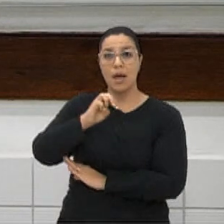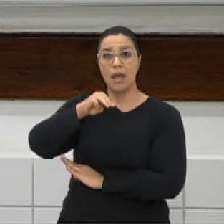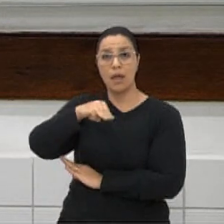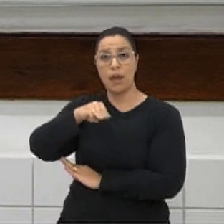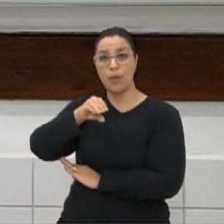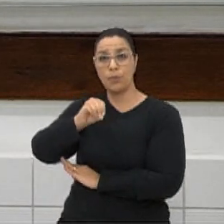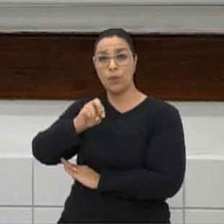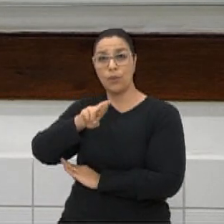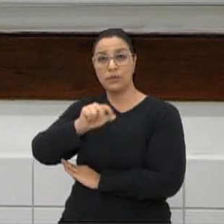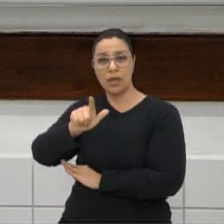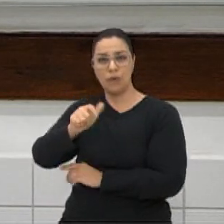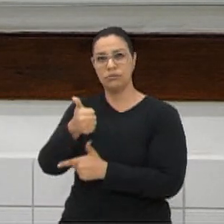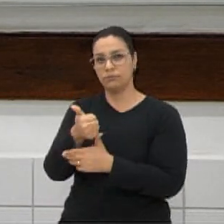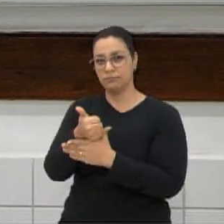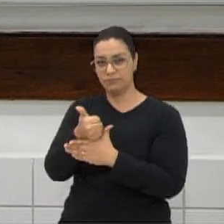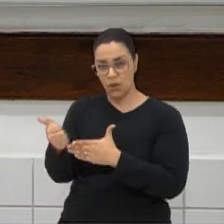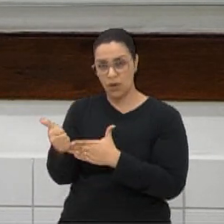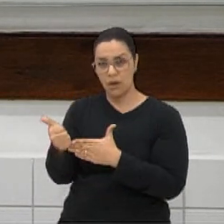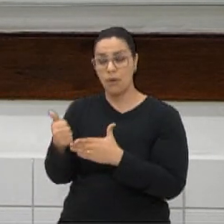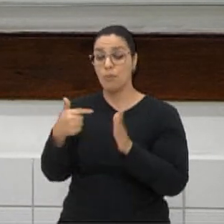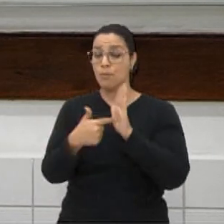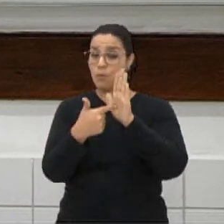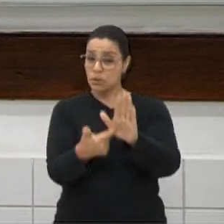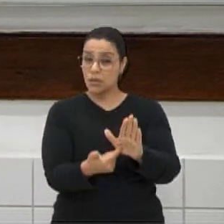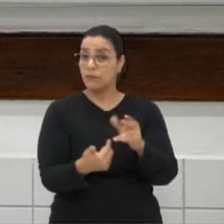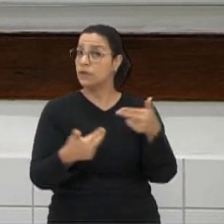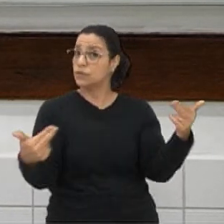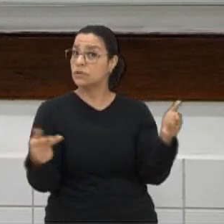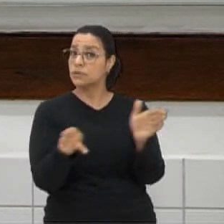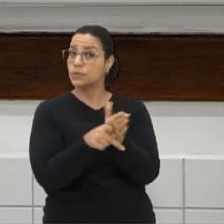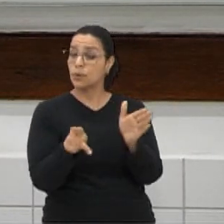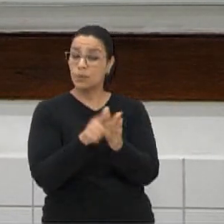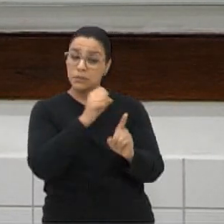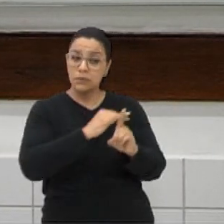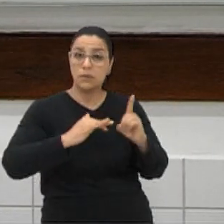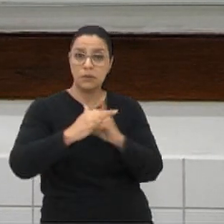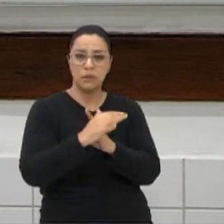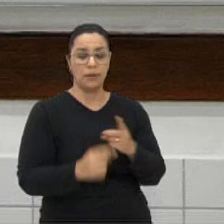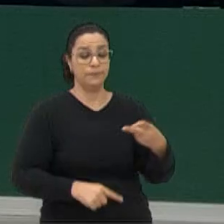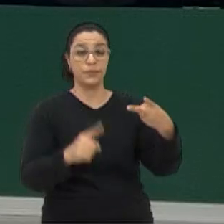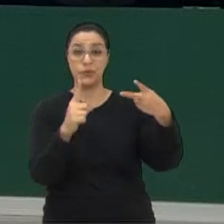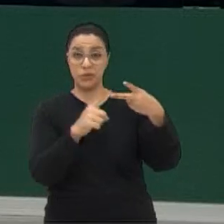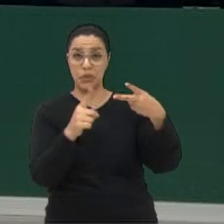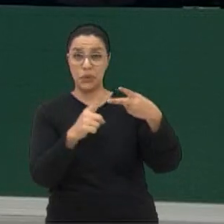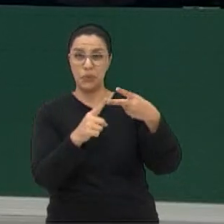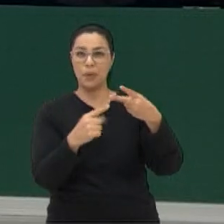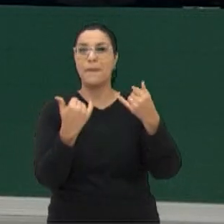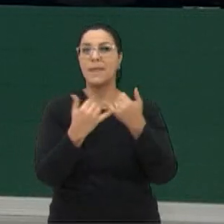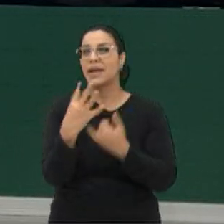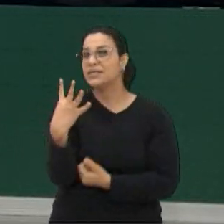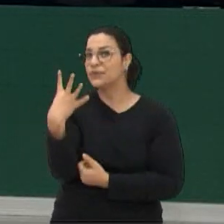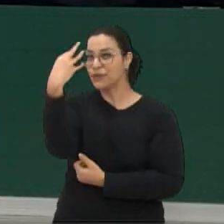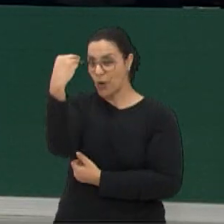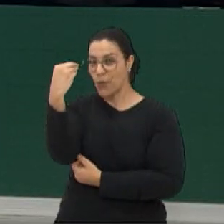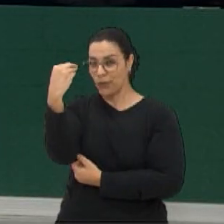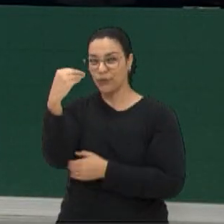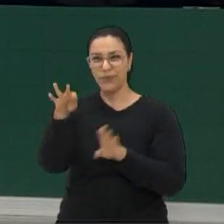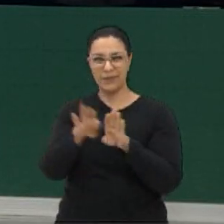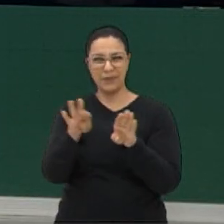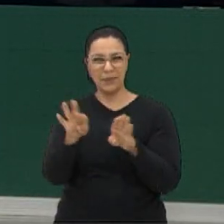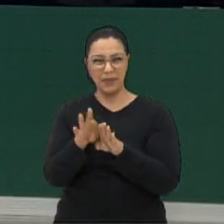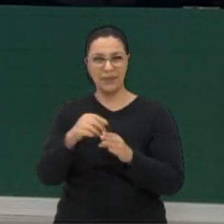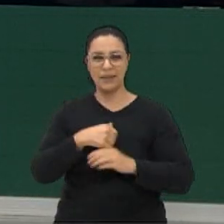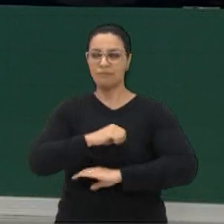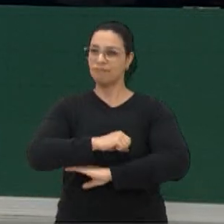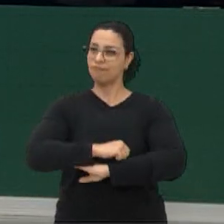moral da sociedade. Então, ela representava as coisas da sociedade. E aí, o retrato, que até é meio contraditório, eles colocavam o